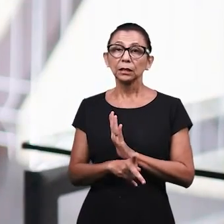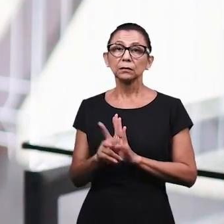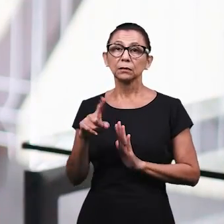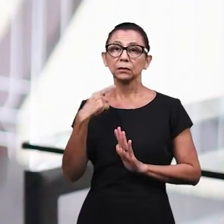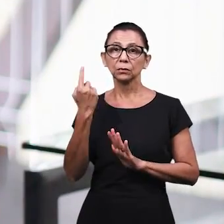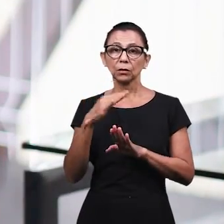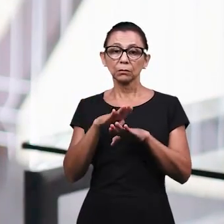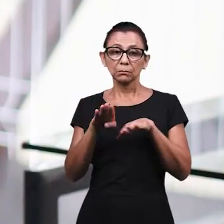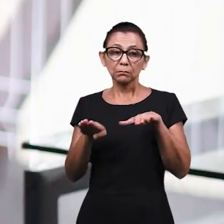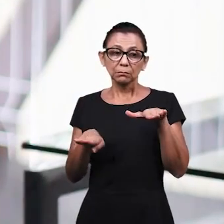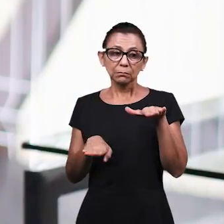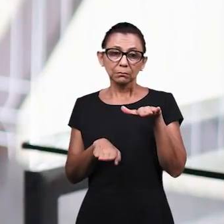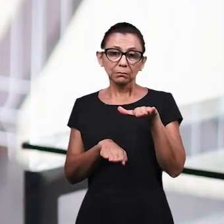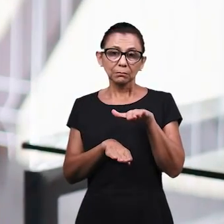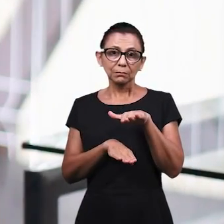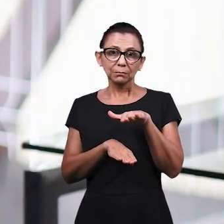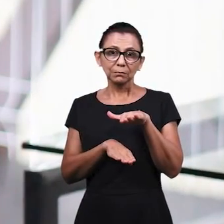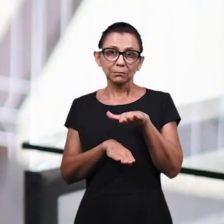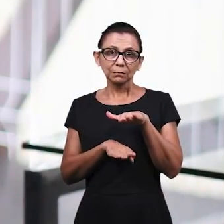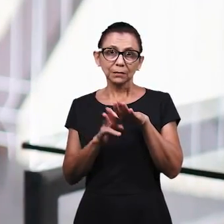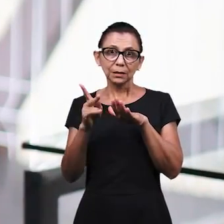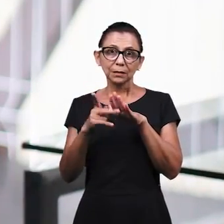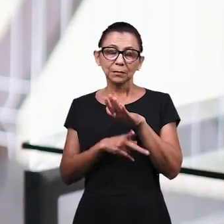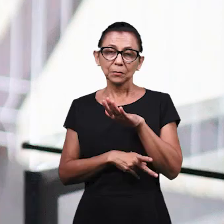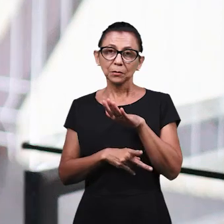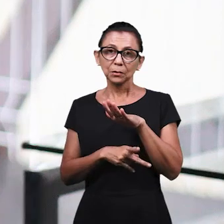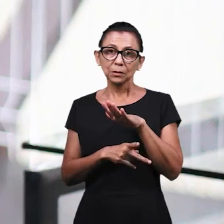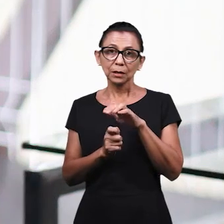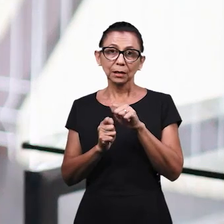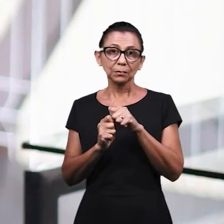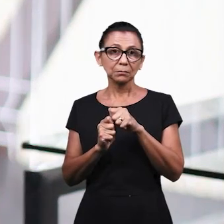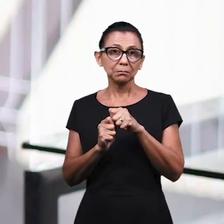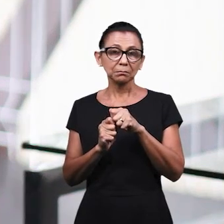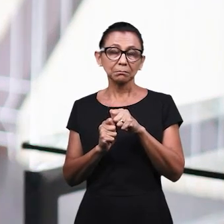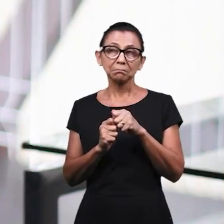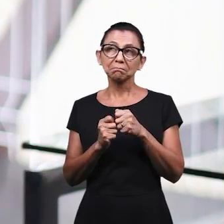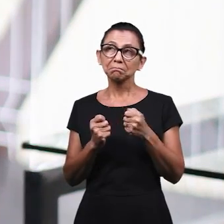E esse projeto, ele é um projeto enorme.